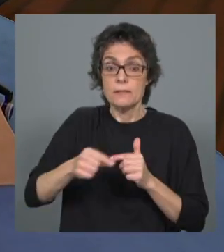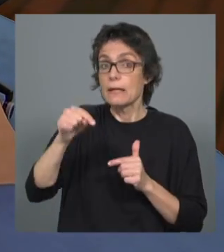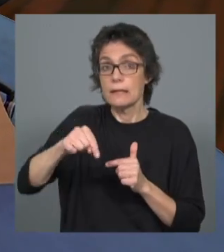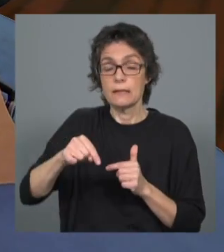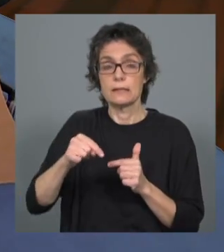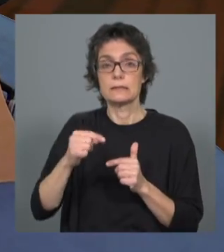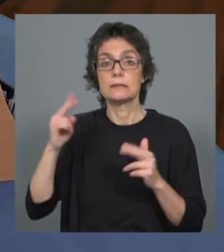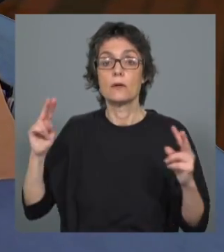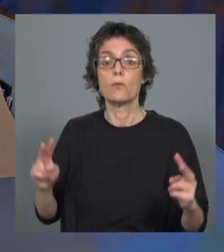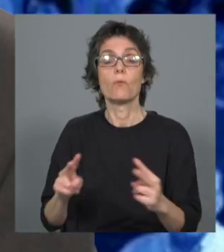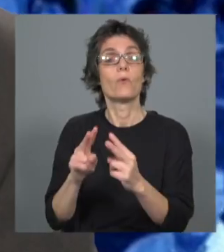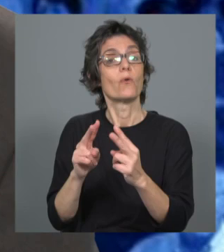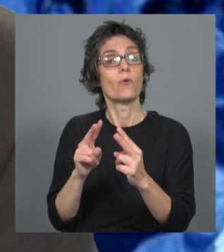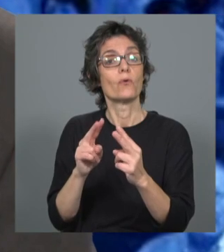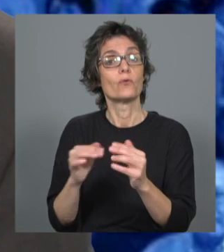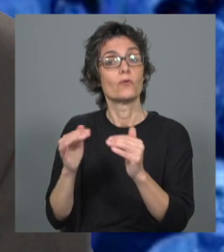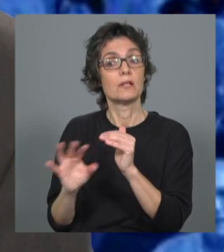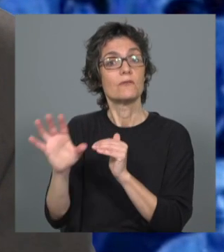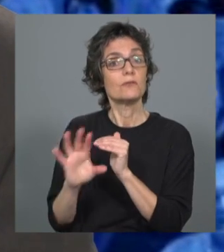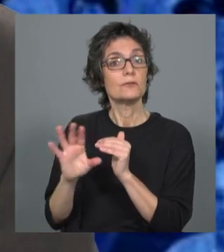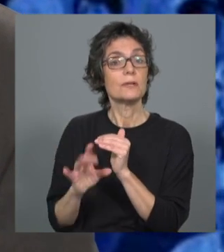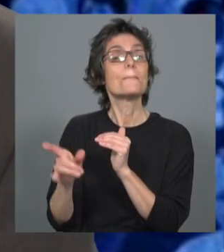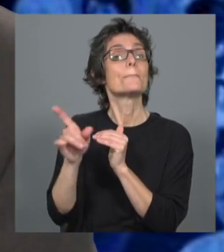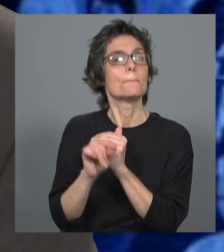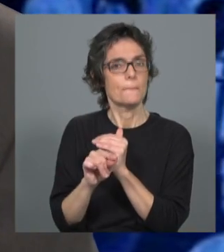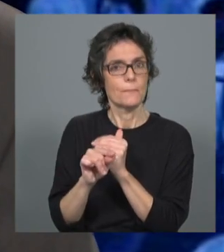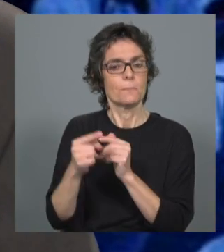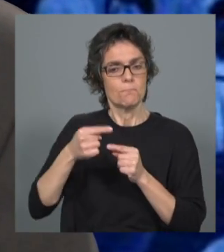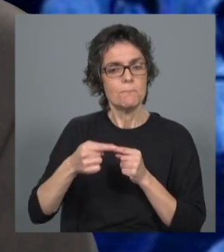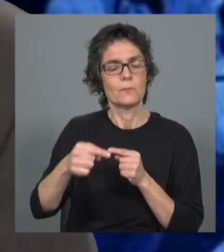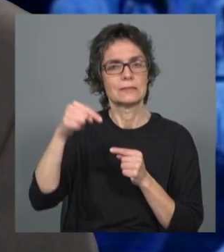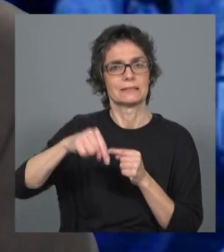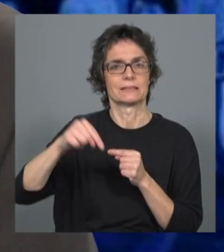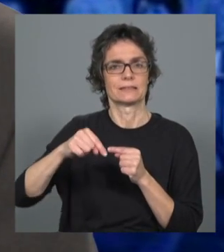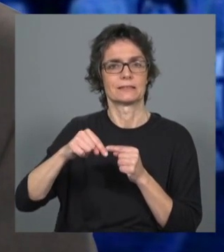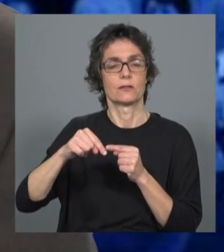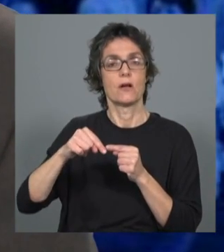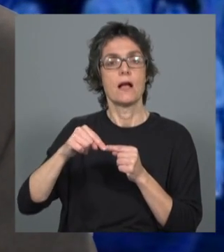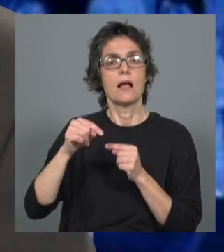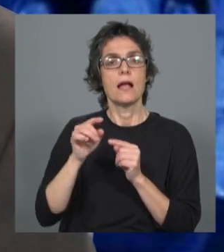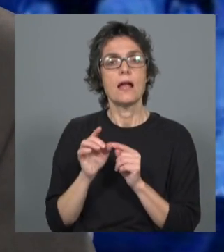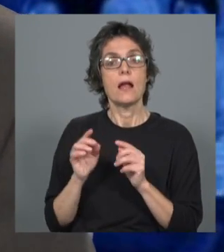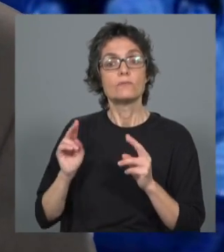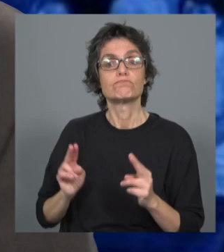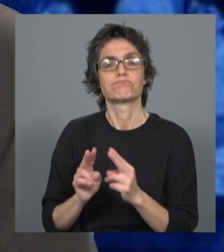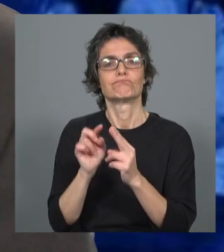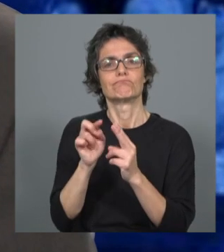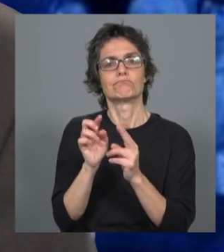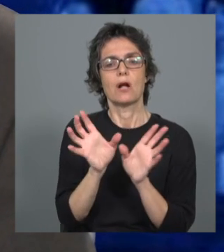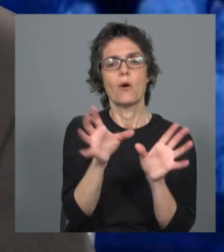do encontro nacional, mas é sobretudo a semana do encontro nas comunidades escolares